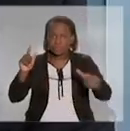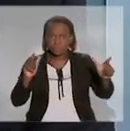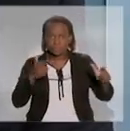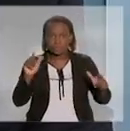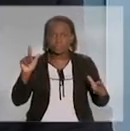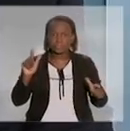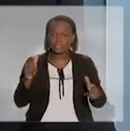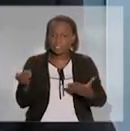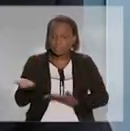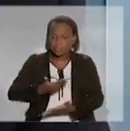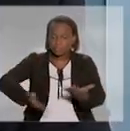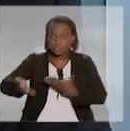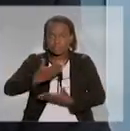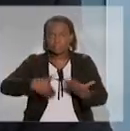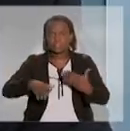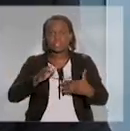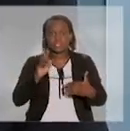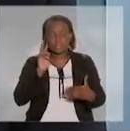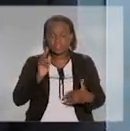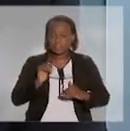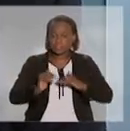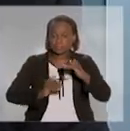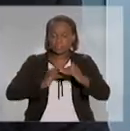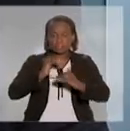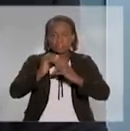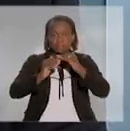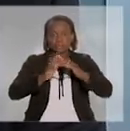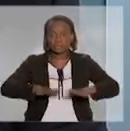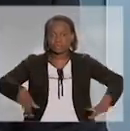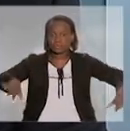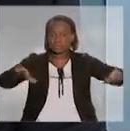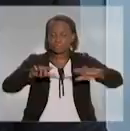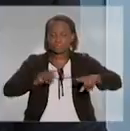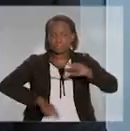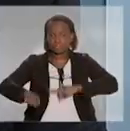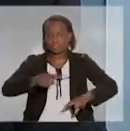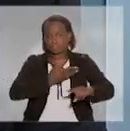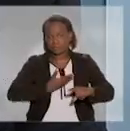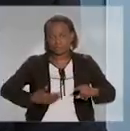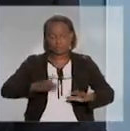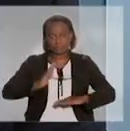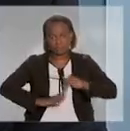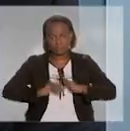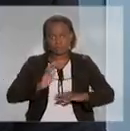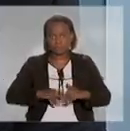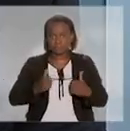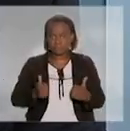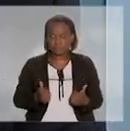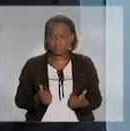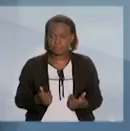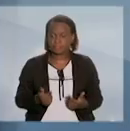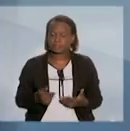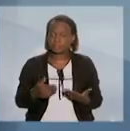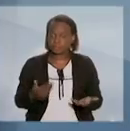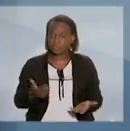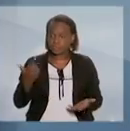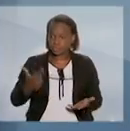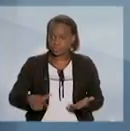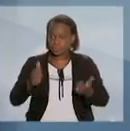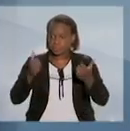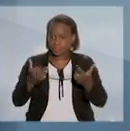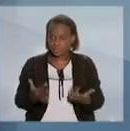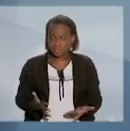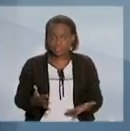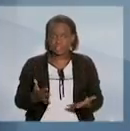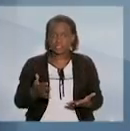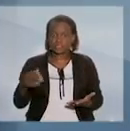outra e vai compartilhando e a gente vai crescendo aí o ambiente da gestão pública, aperfeiçoando. Bom, voltando a falar